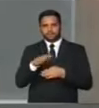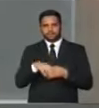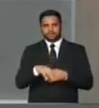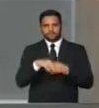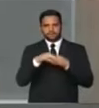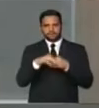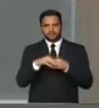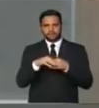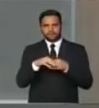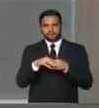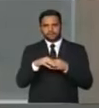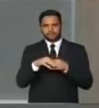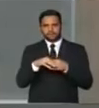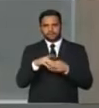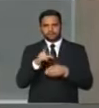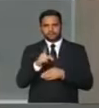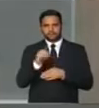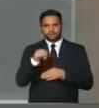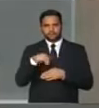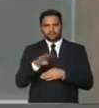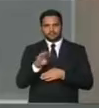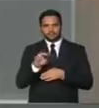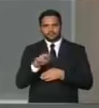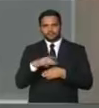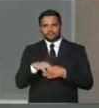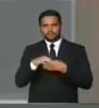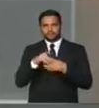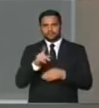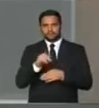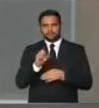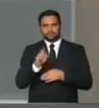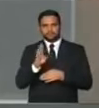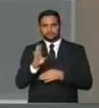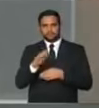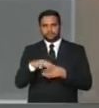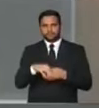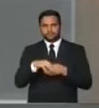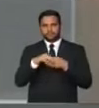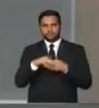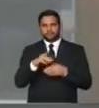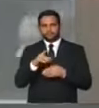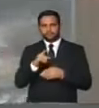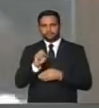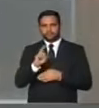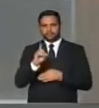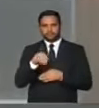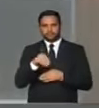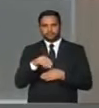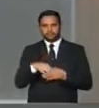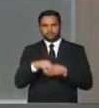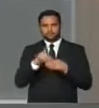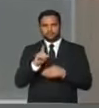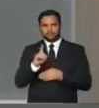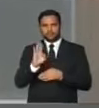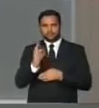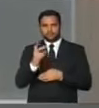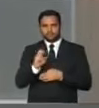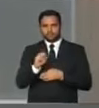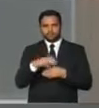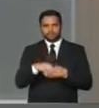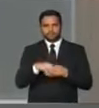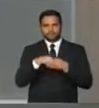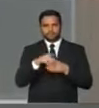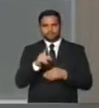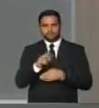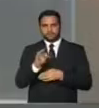o líder do PTN, o líder do PT do B, o líder do PEM, o líder do PHS, o líder